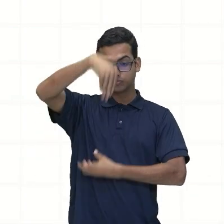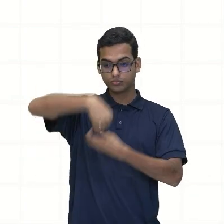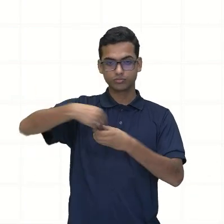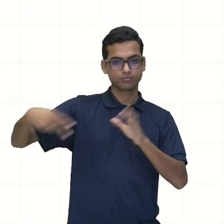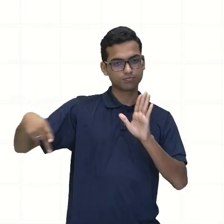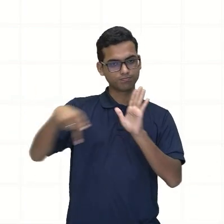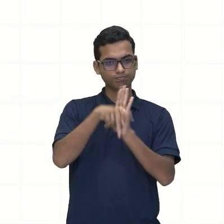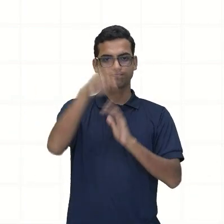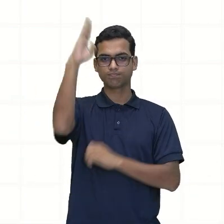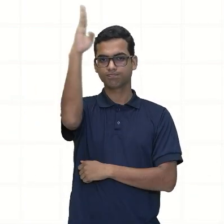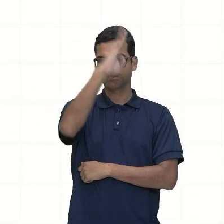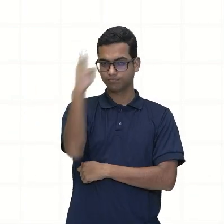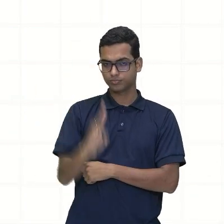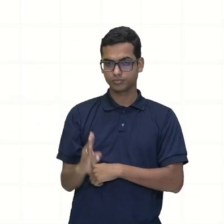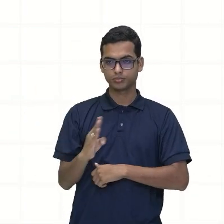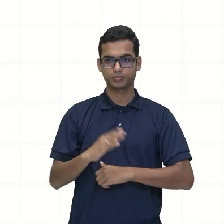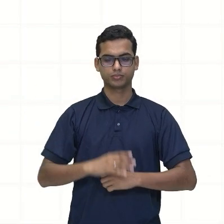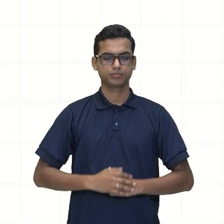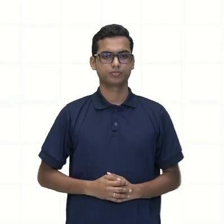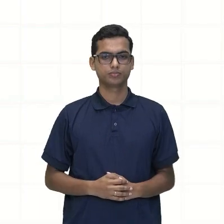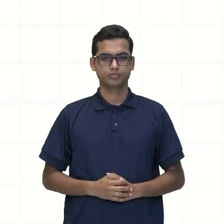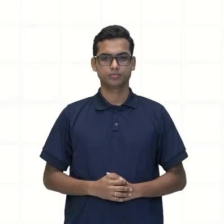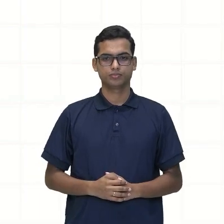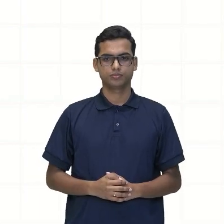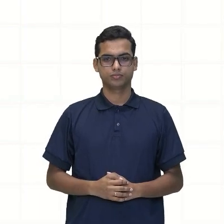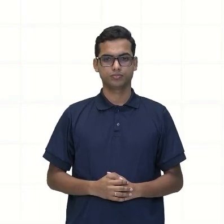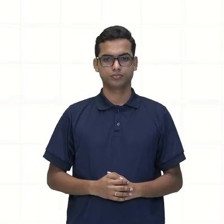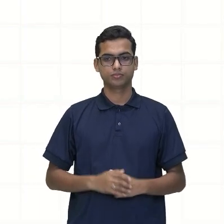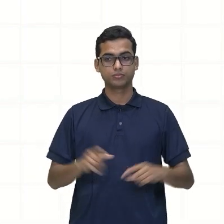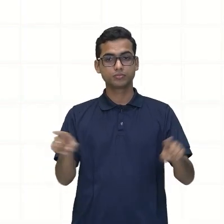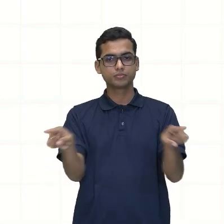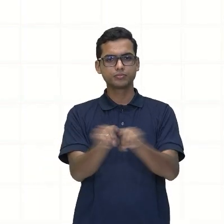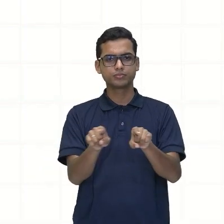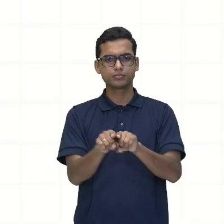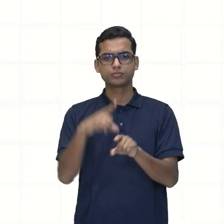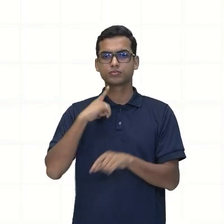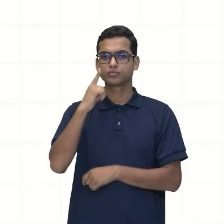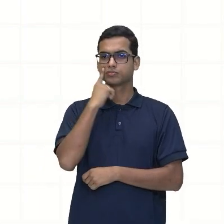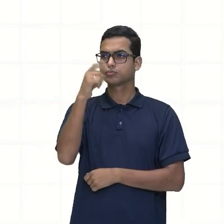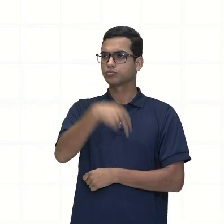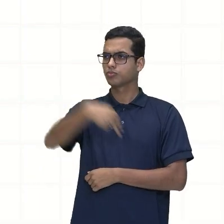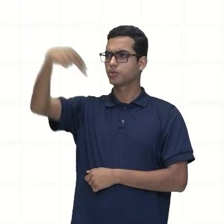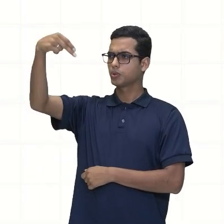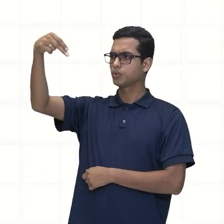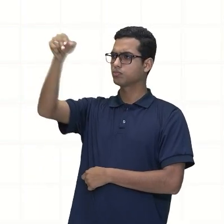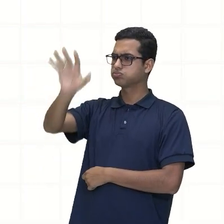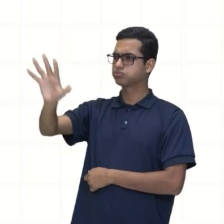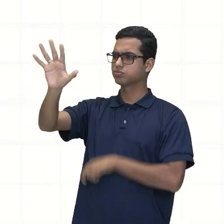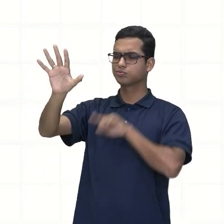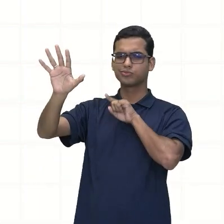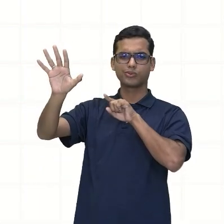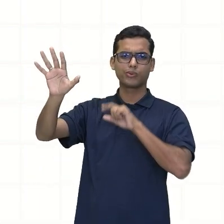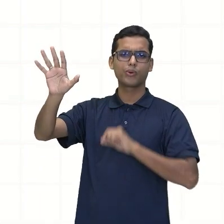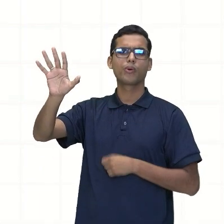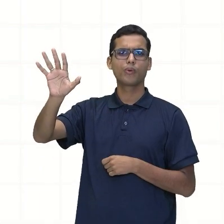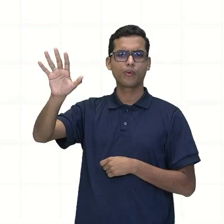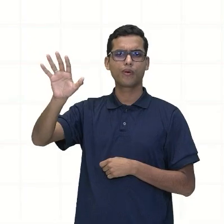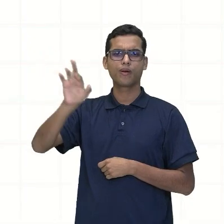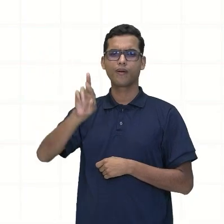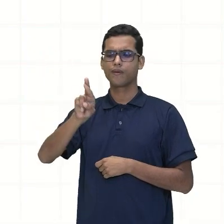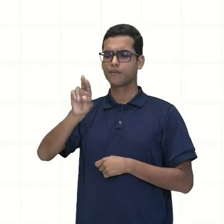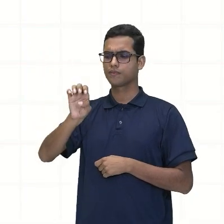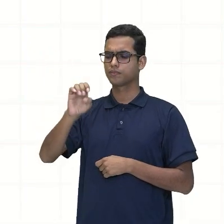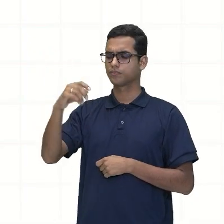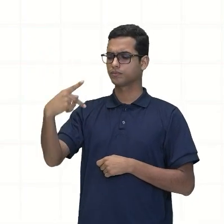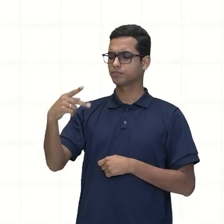Dentro dessas migrações internas dentro do Brasil, o Nordeste foi a principal região aqui no que chamamos de repulsão.